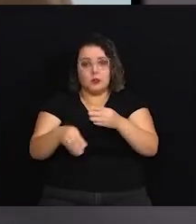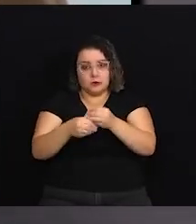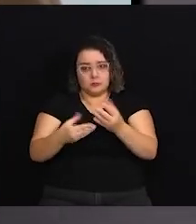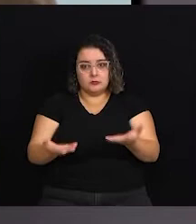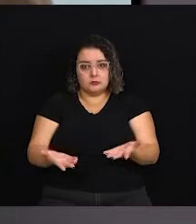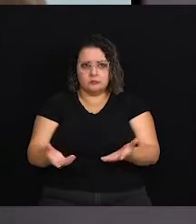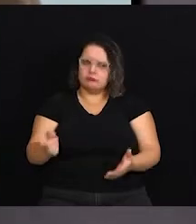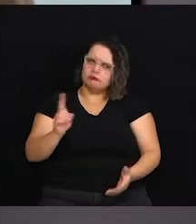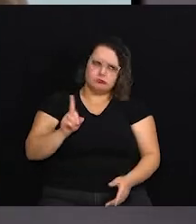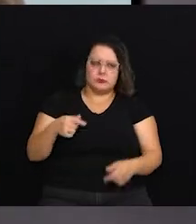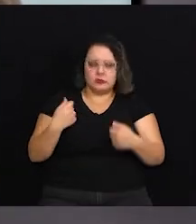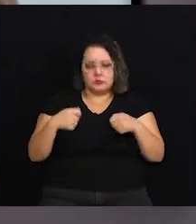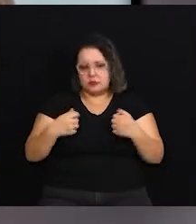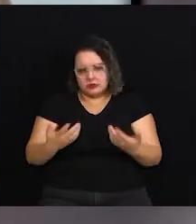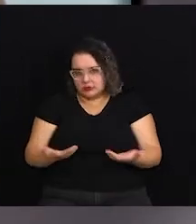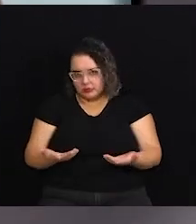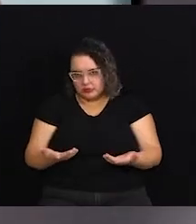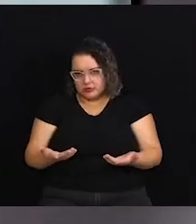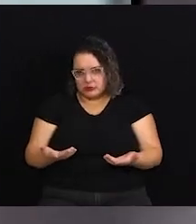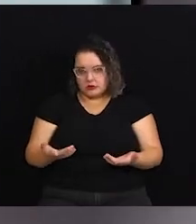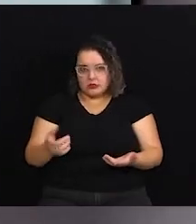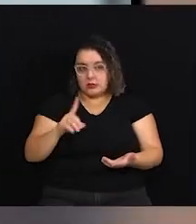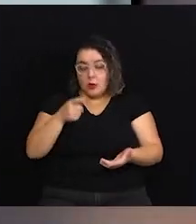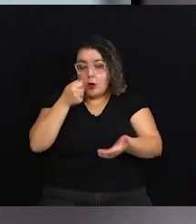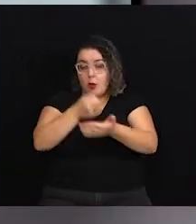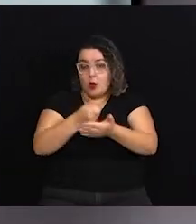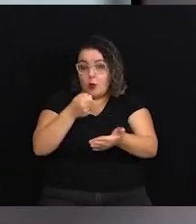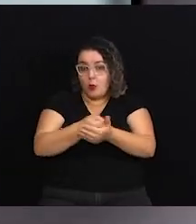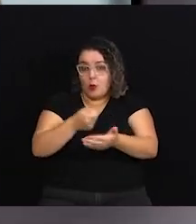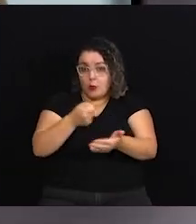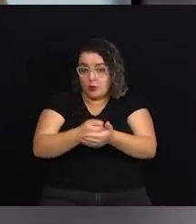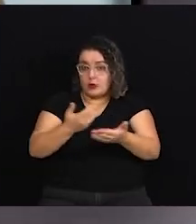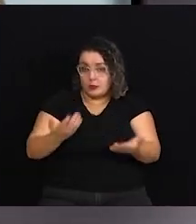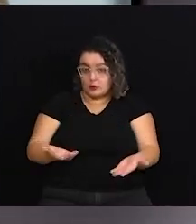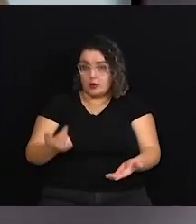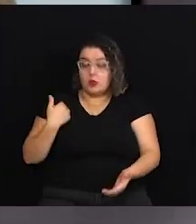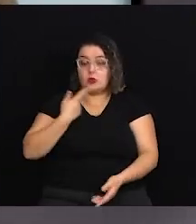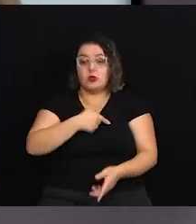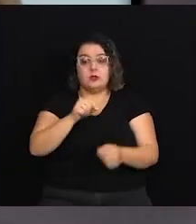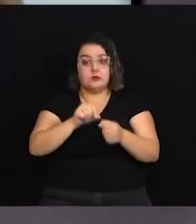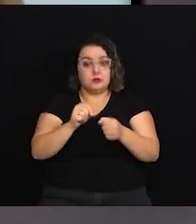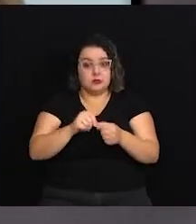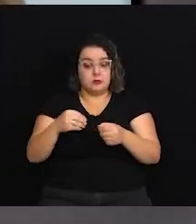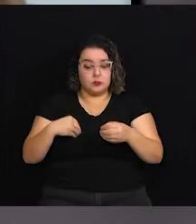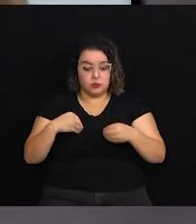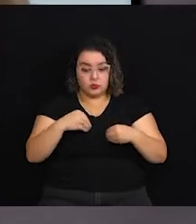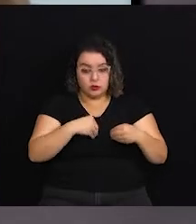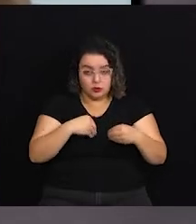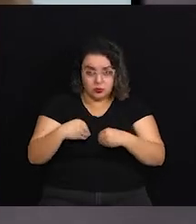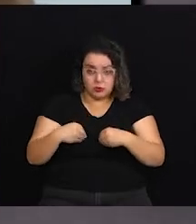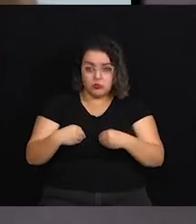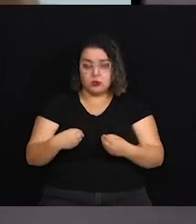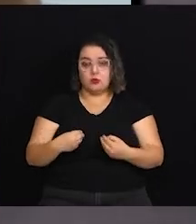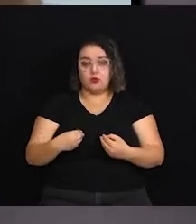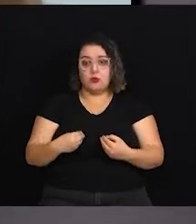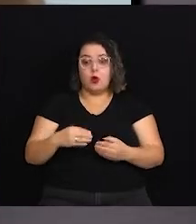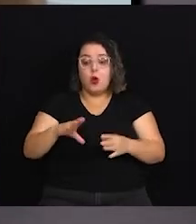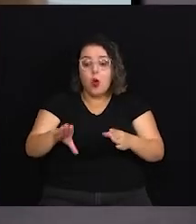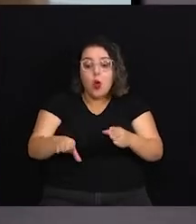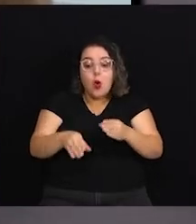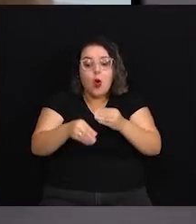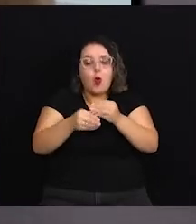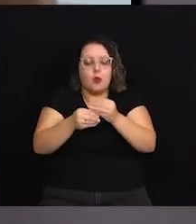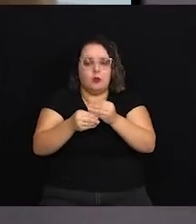complementares não é não é uma coisa é obrigatório mas o que fazemos exames já como o nome